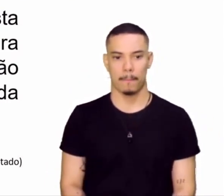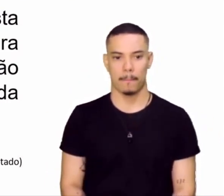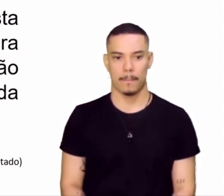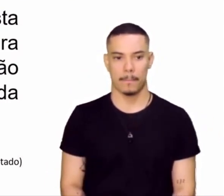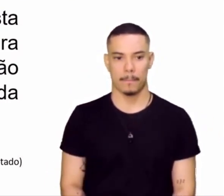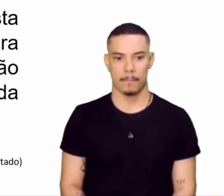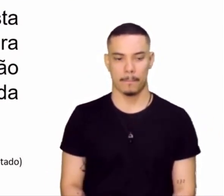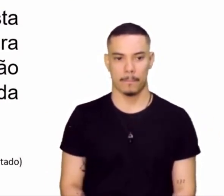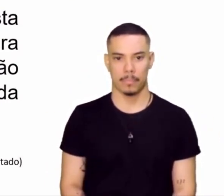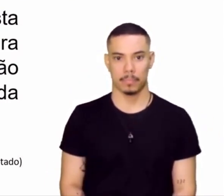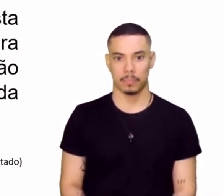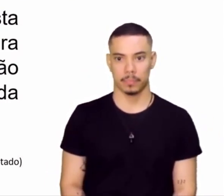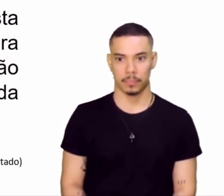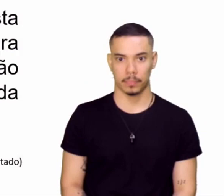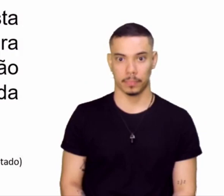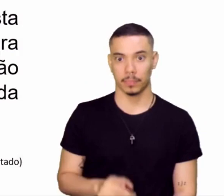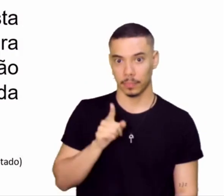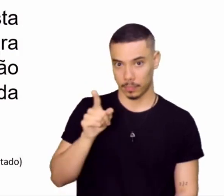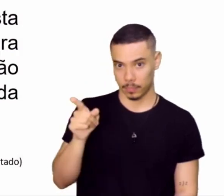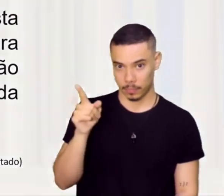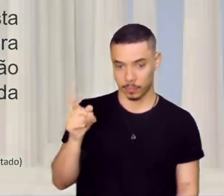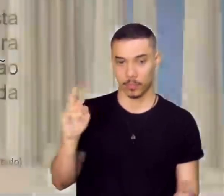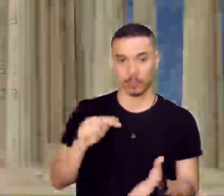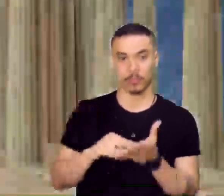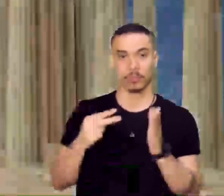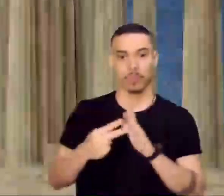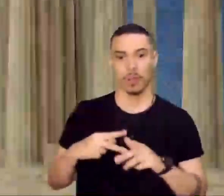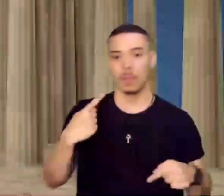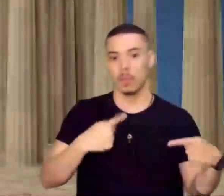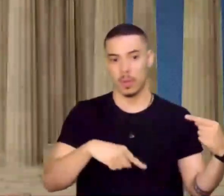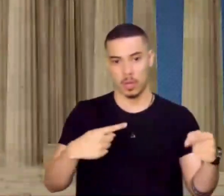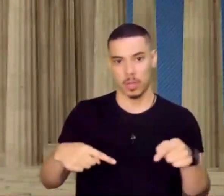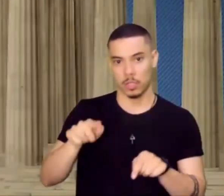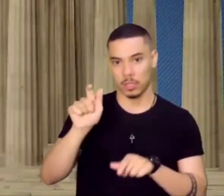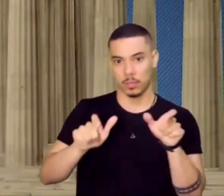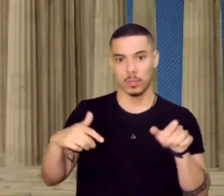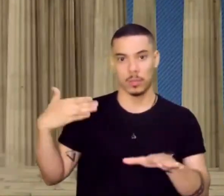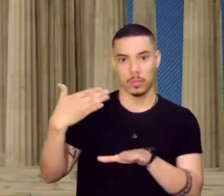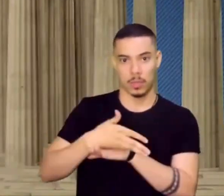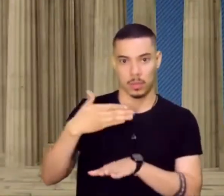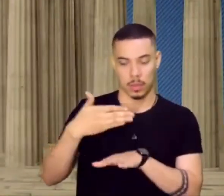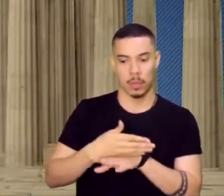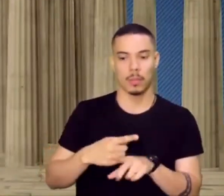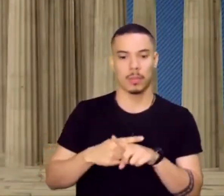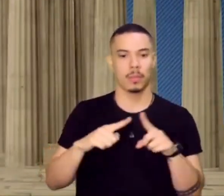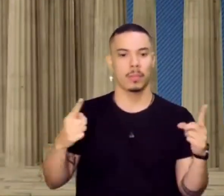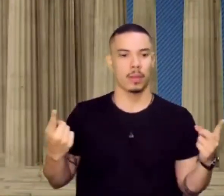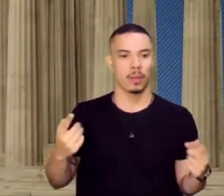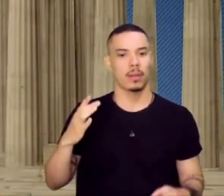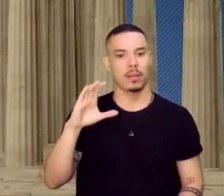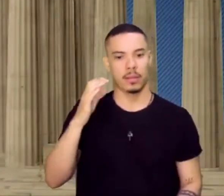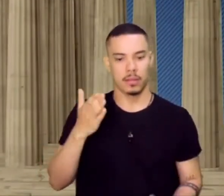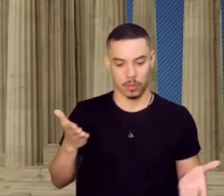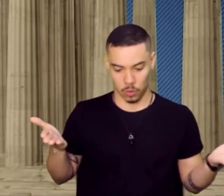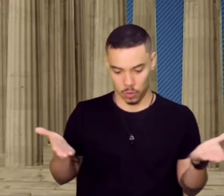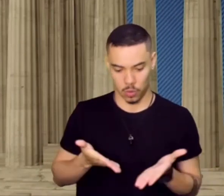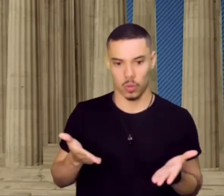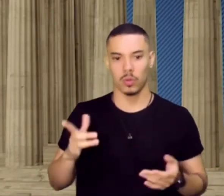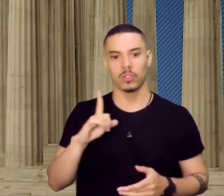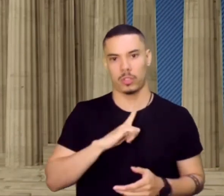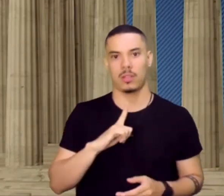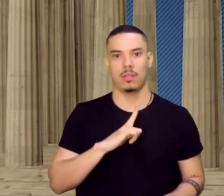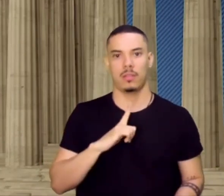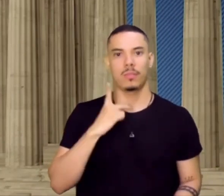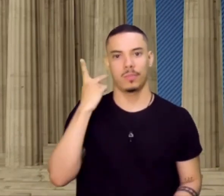prática política, tá? No caso, o povo lá, indo lá participar. Mas a ciência em si, hoje tem a ciência